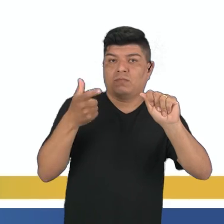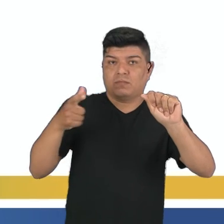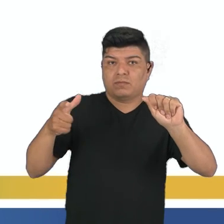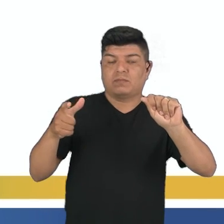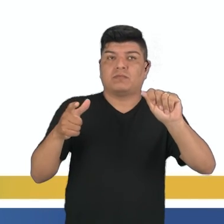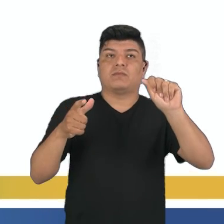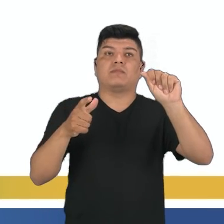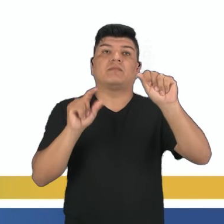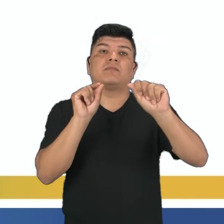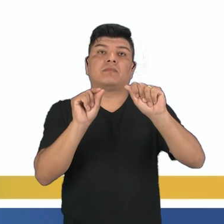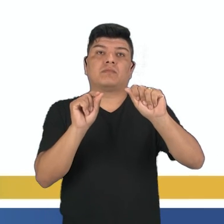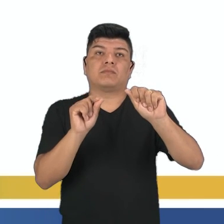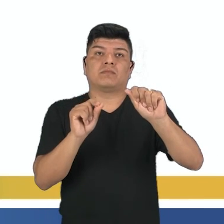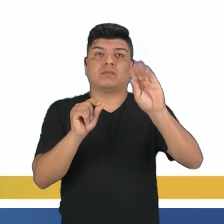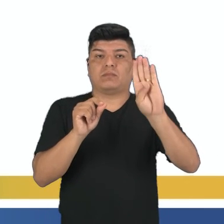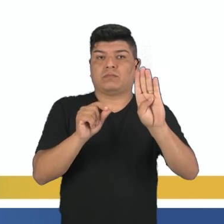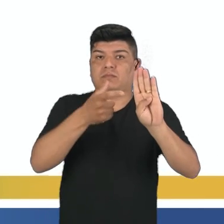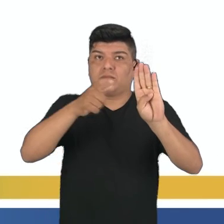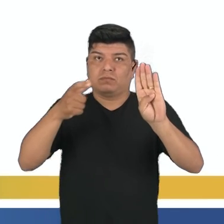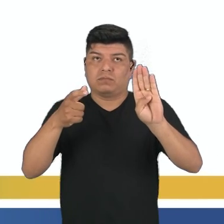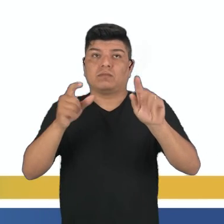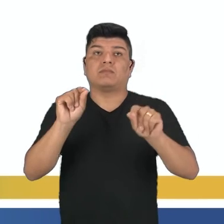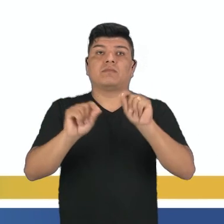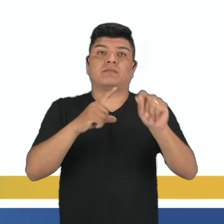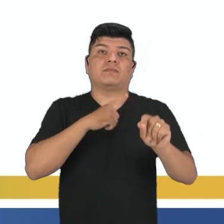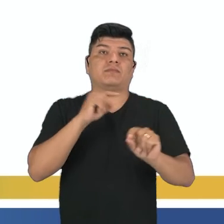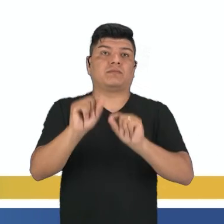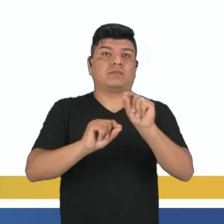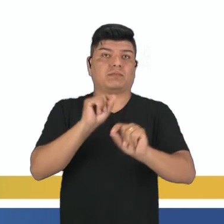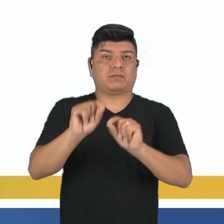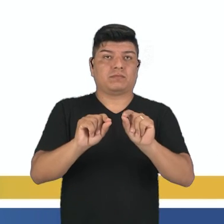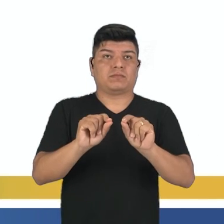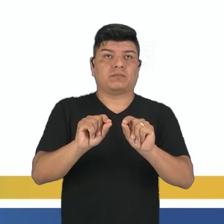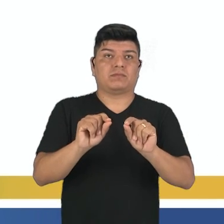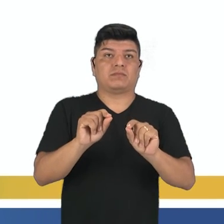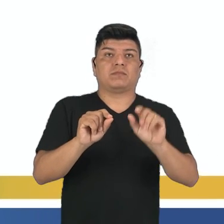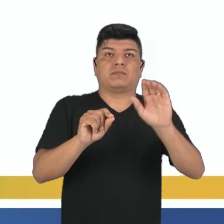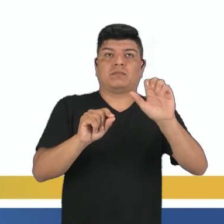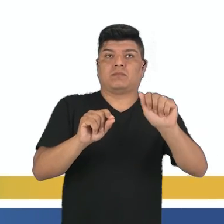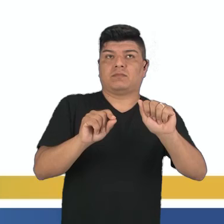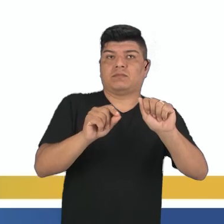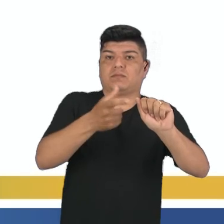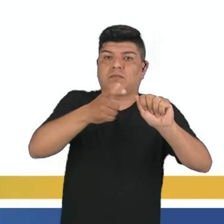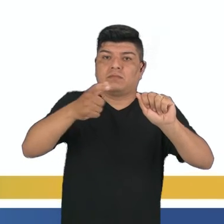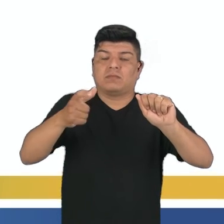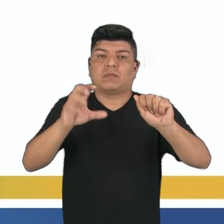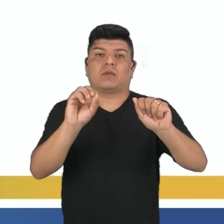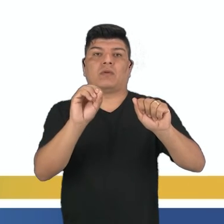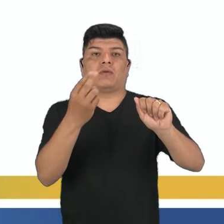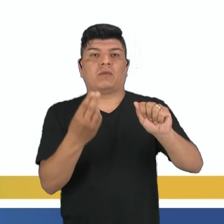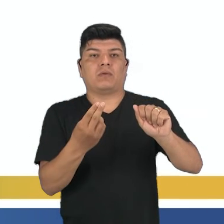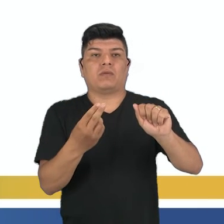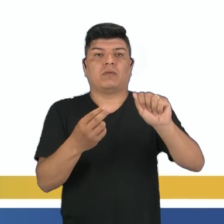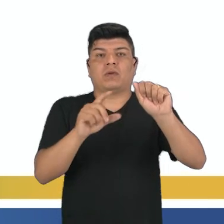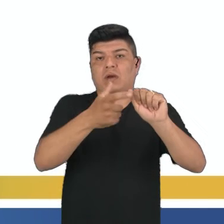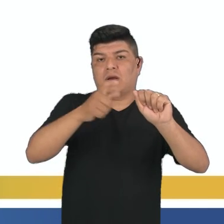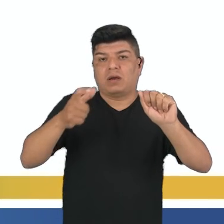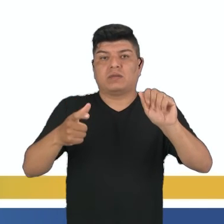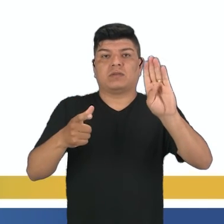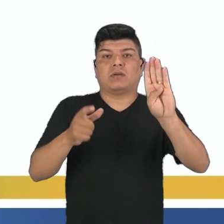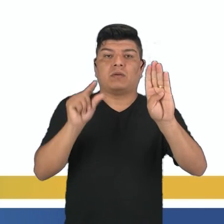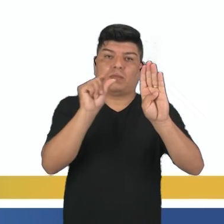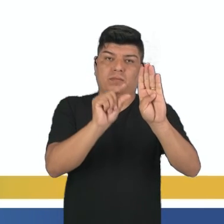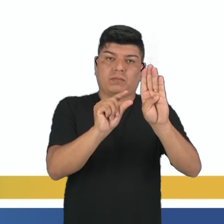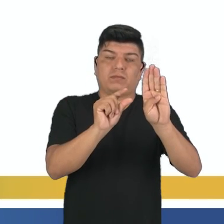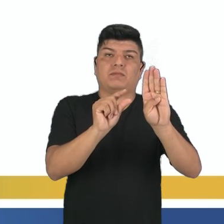alelo Bzão, vai ocorrer o quê? Vai ocorrer um indivíduo Azão, Bzão ou Azão, Bzinho. E eu coloquei